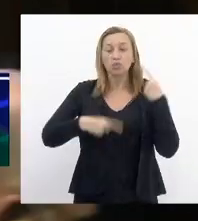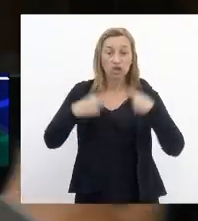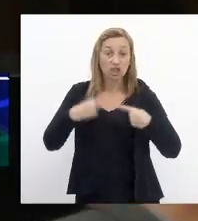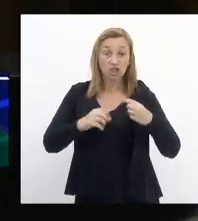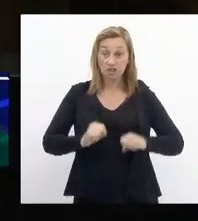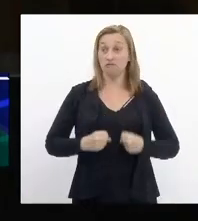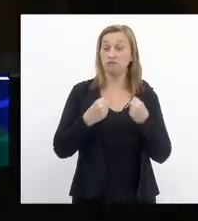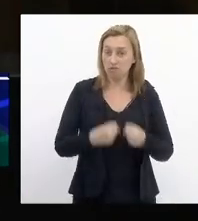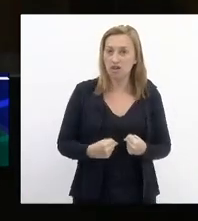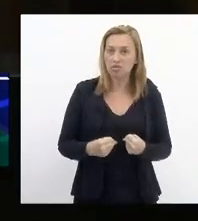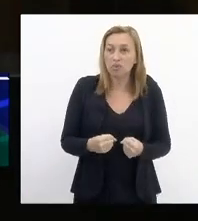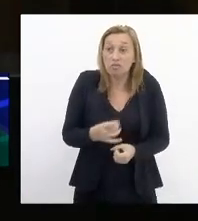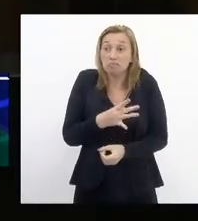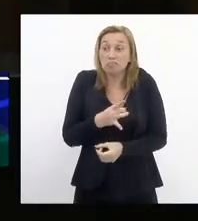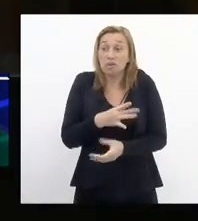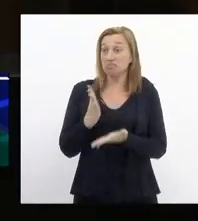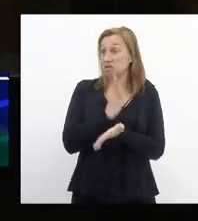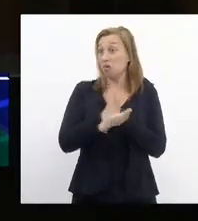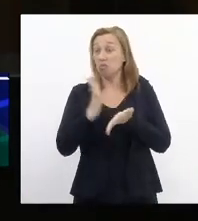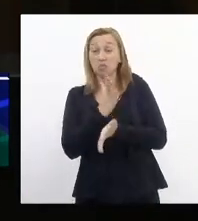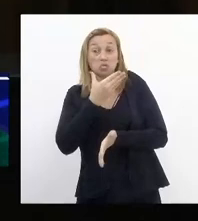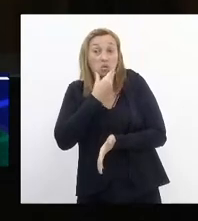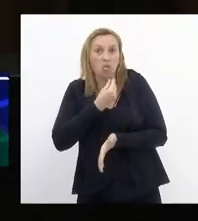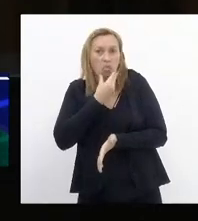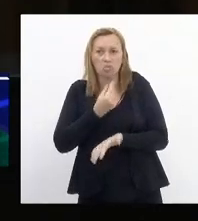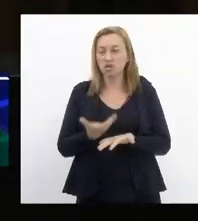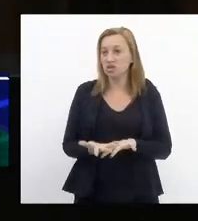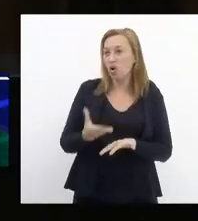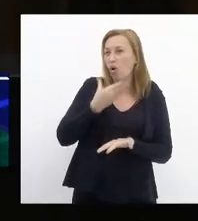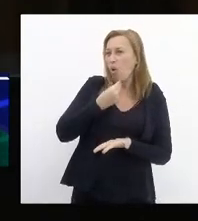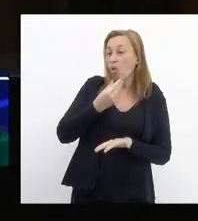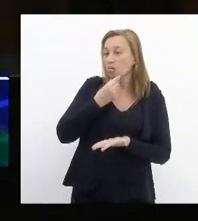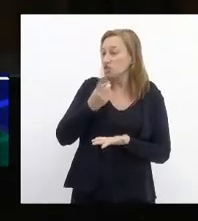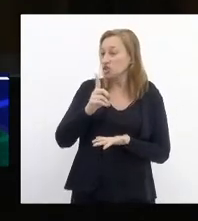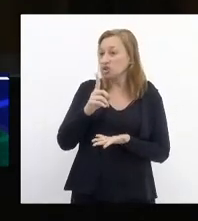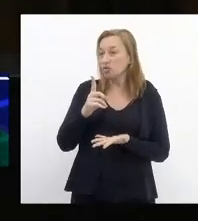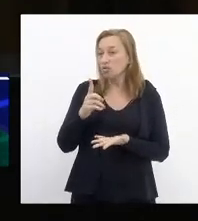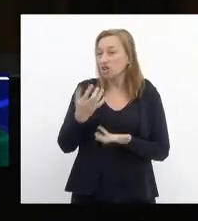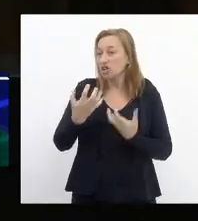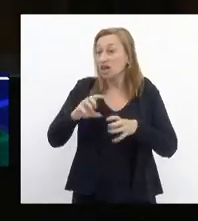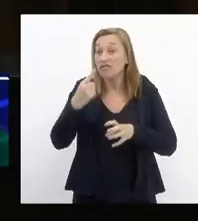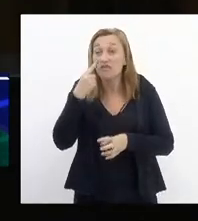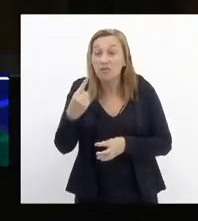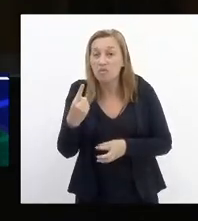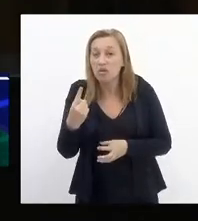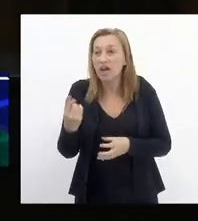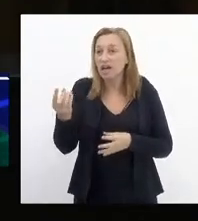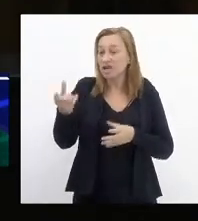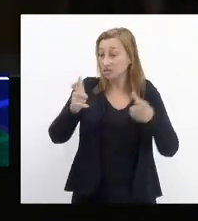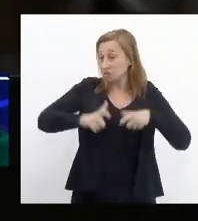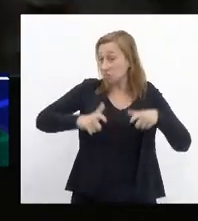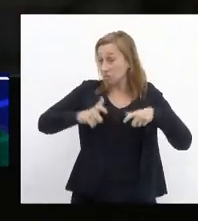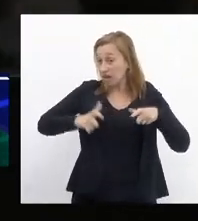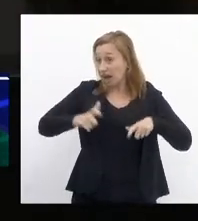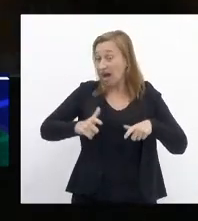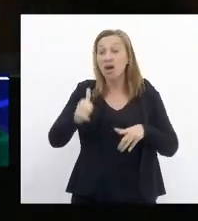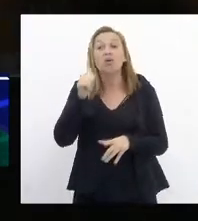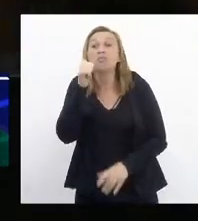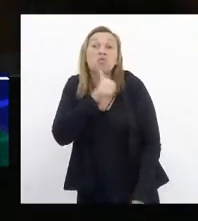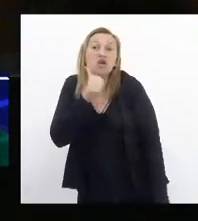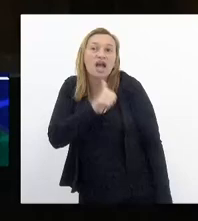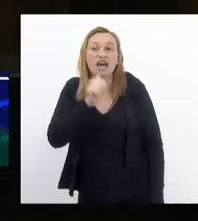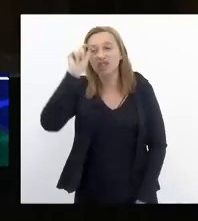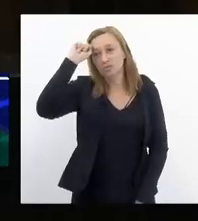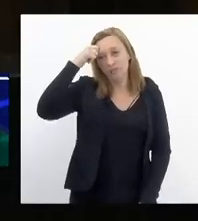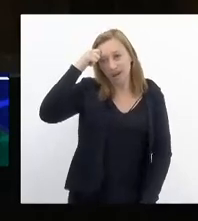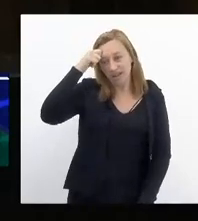e isso assusta muitos homens, homens que não estão acostumados a ver mulheres nesse lugar, mulheres, mulheres